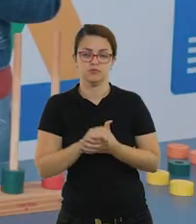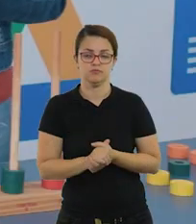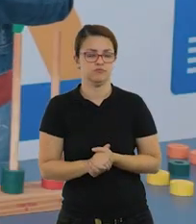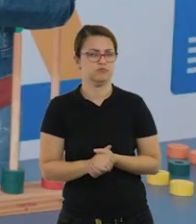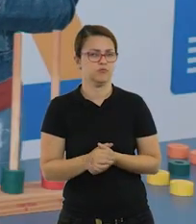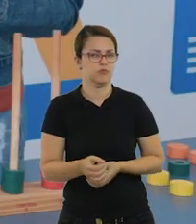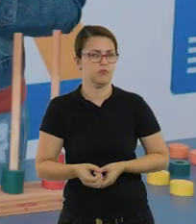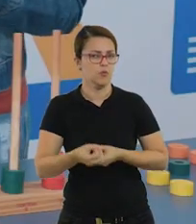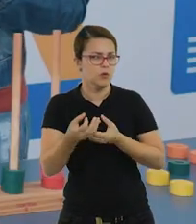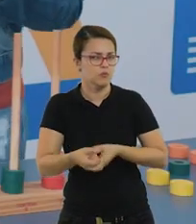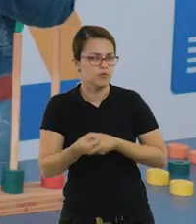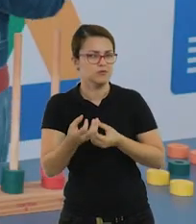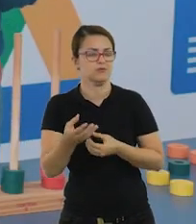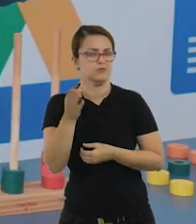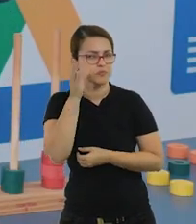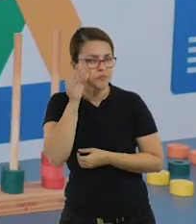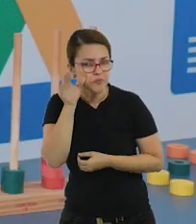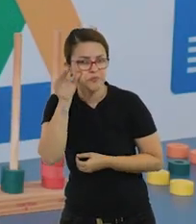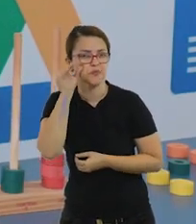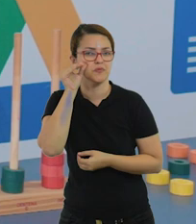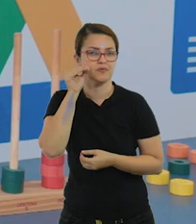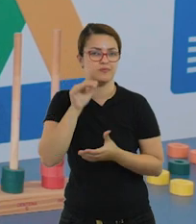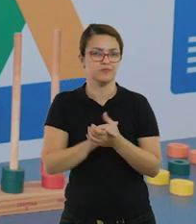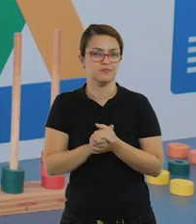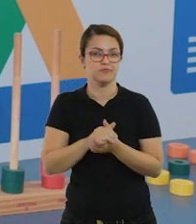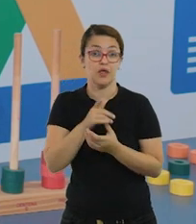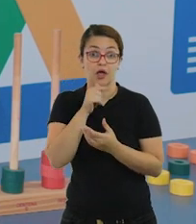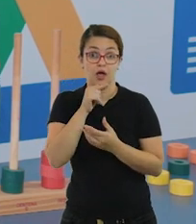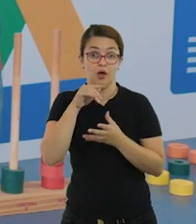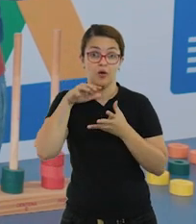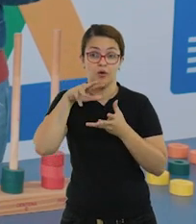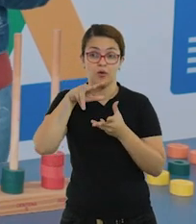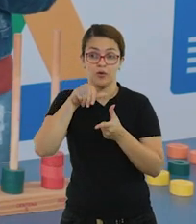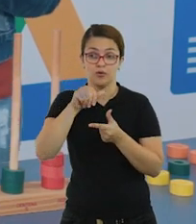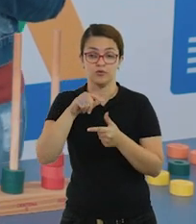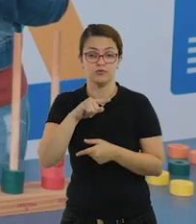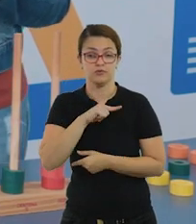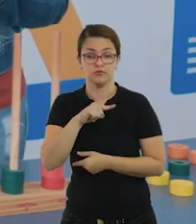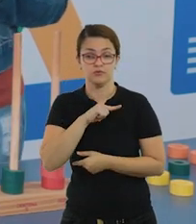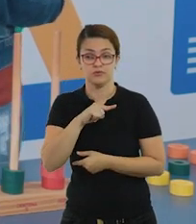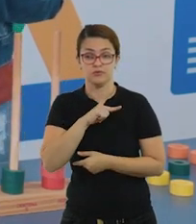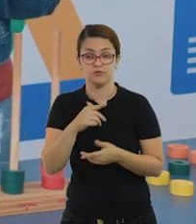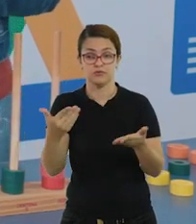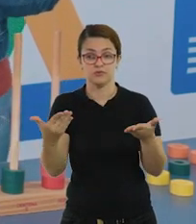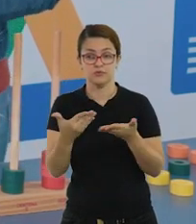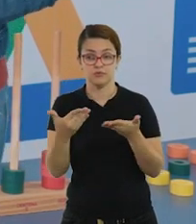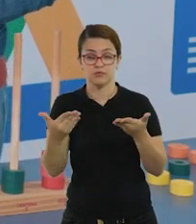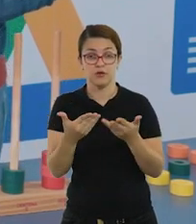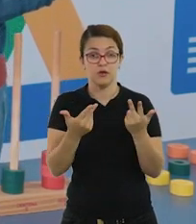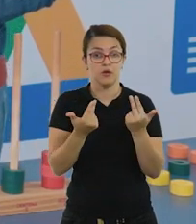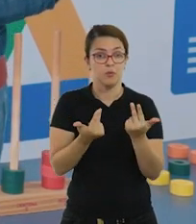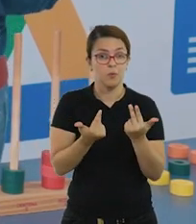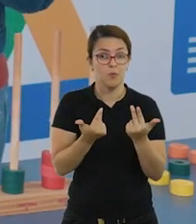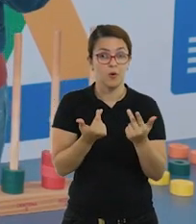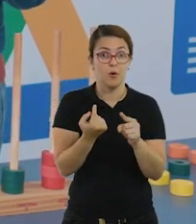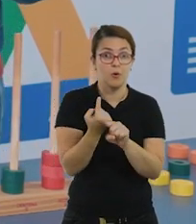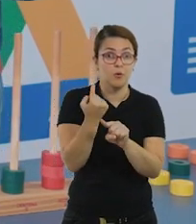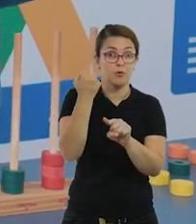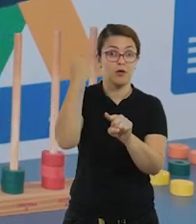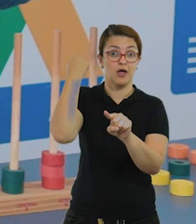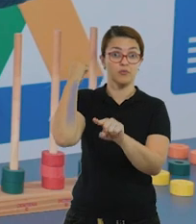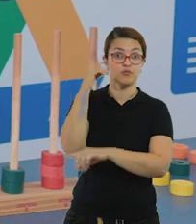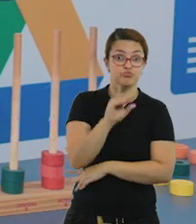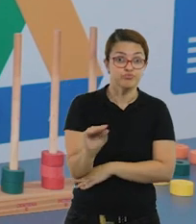tá? Então, olha só, tem uma informação bem interessante para vocês sobre a água do nosso planeta. A água que nós temos hoje no nosso planeta, ela é